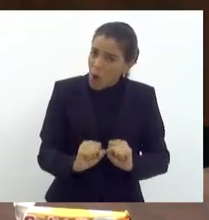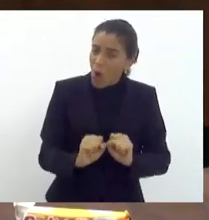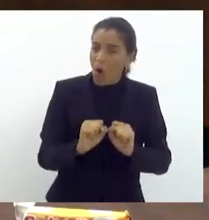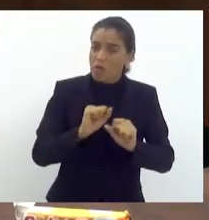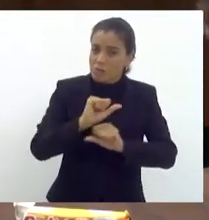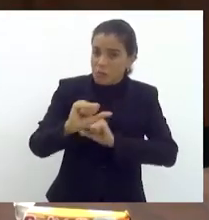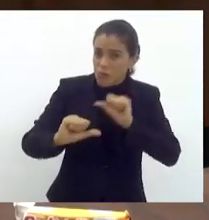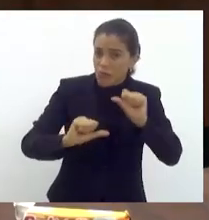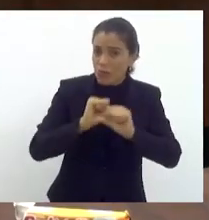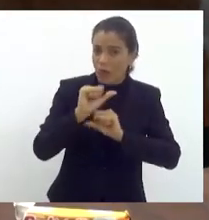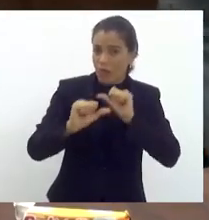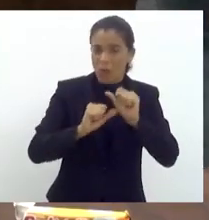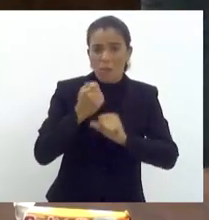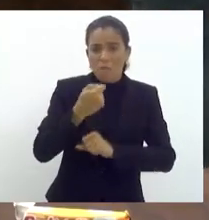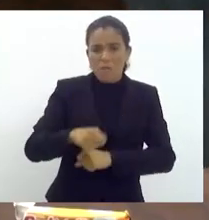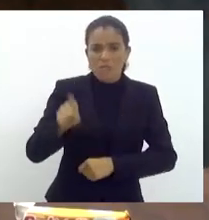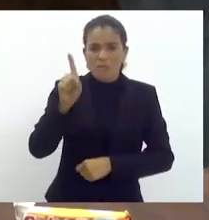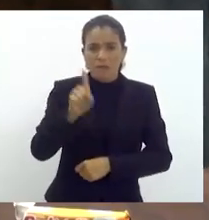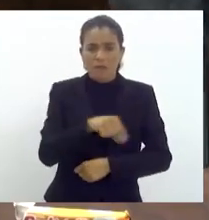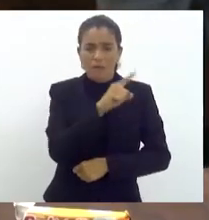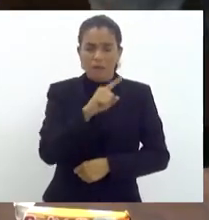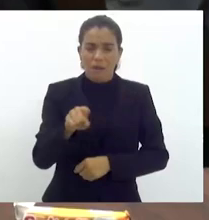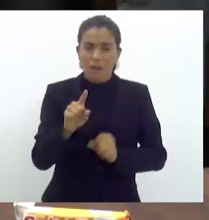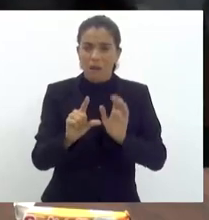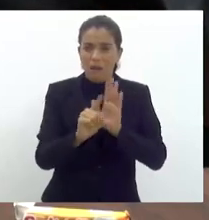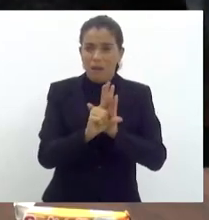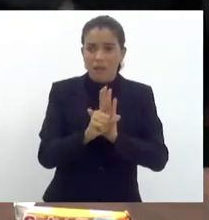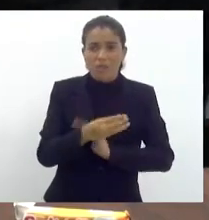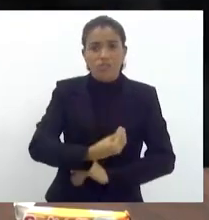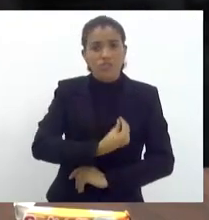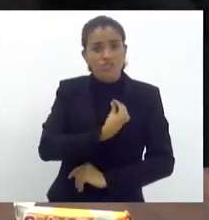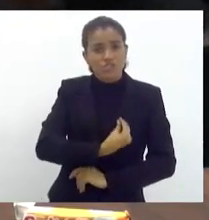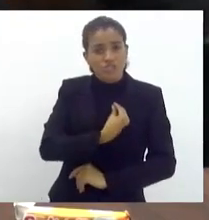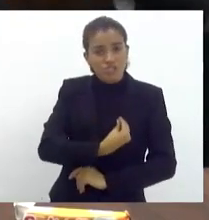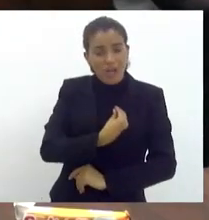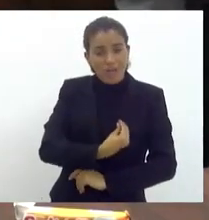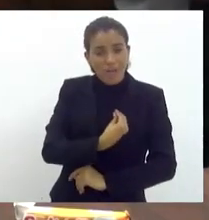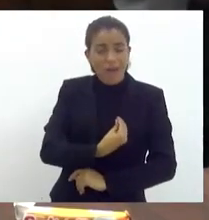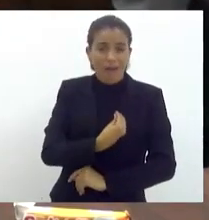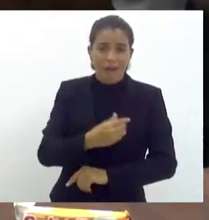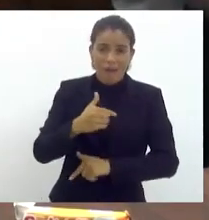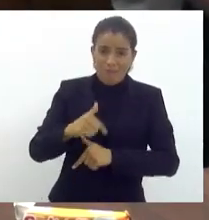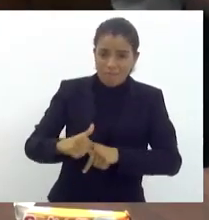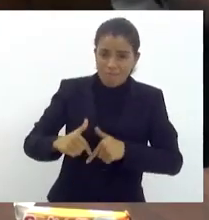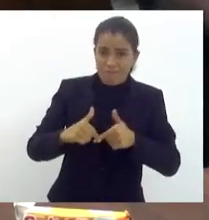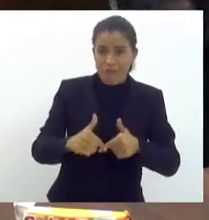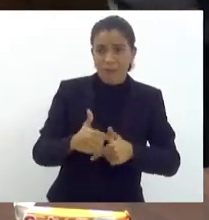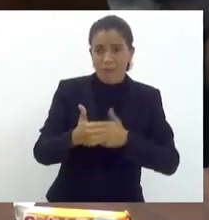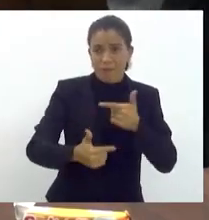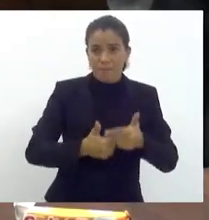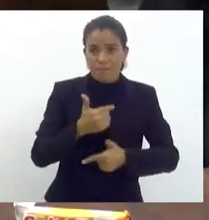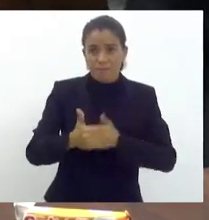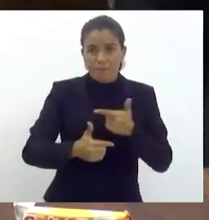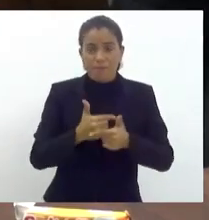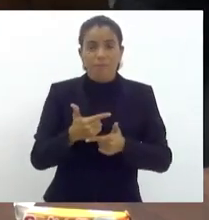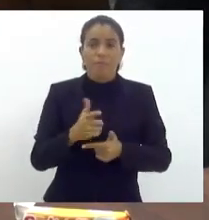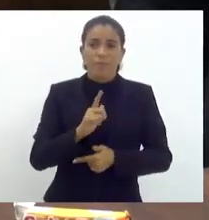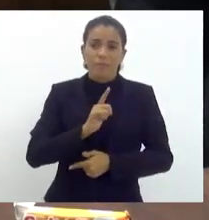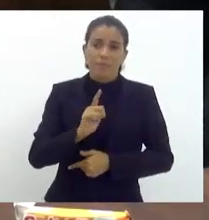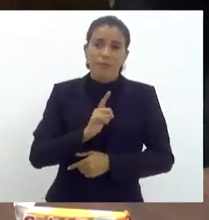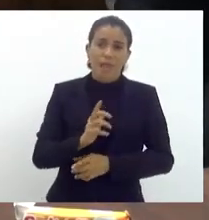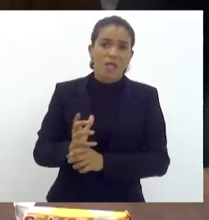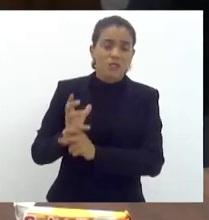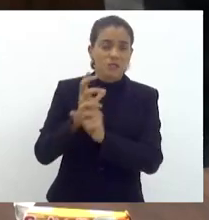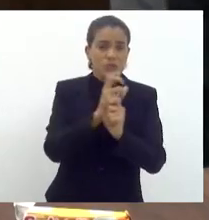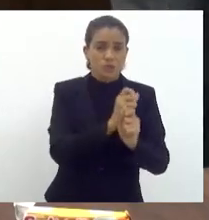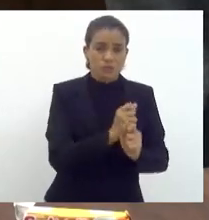não precisa revogar a lei que já está em vigor que há Inclusive a previsão orçamentária na lua para o estudo